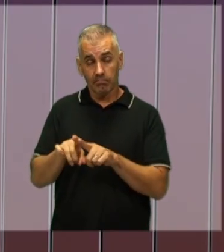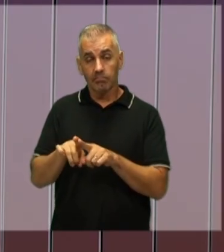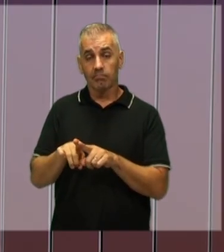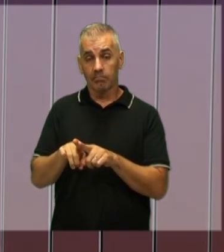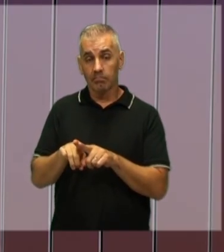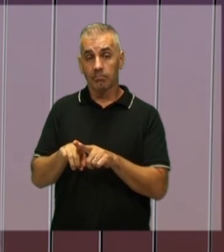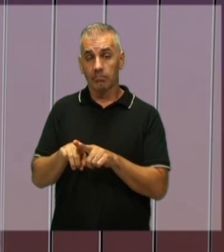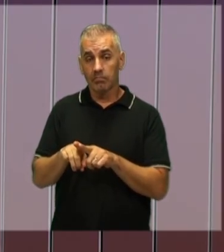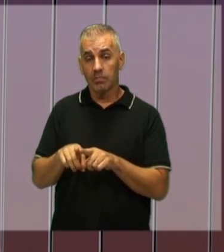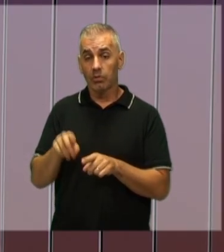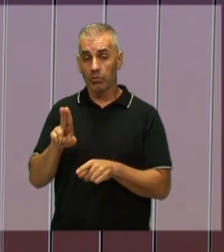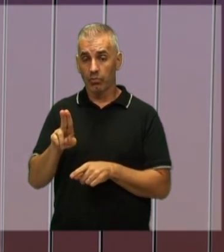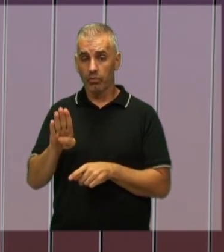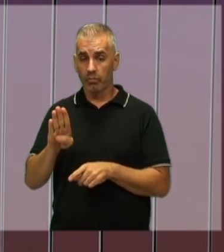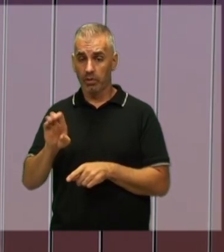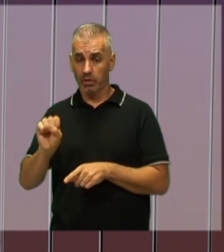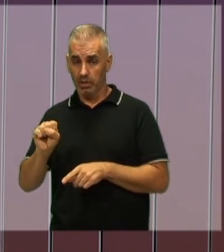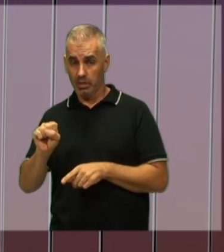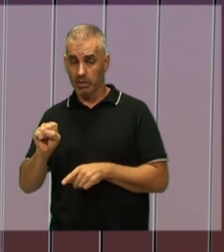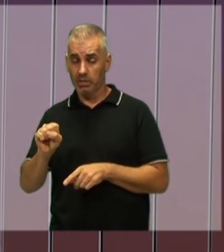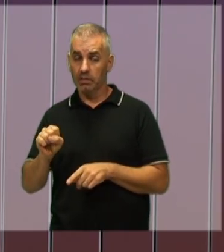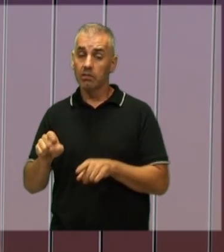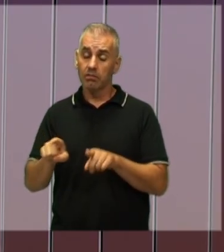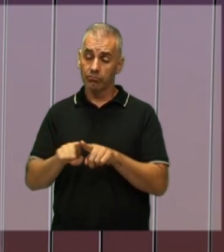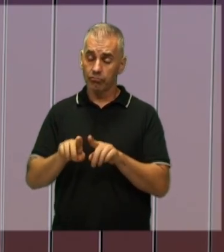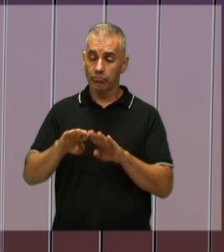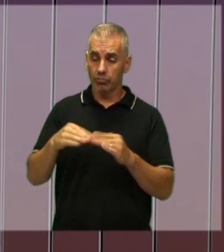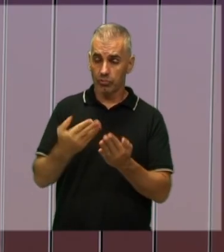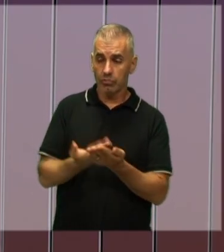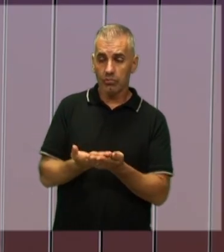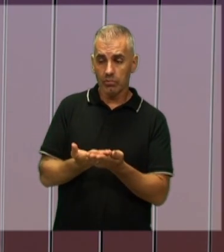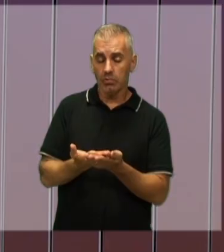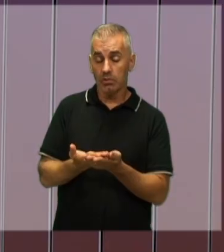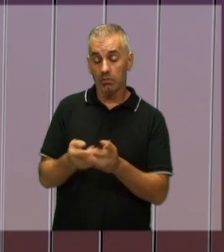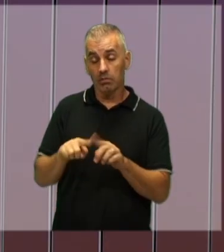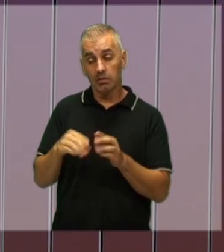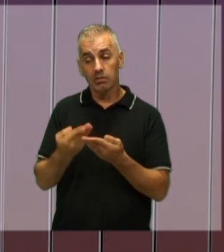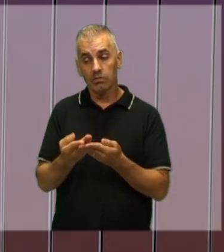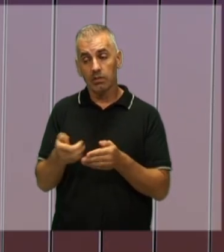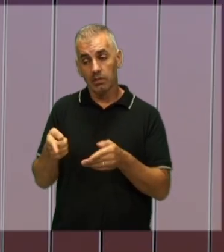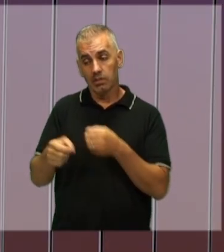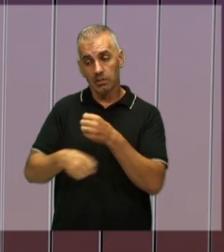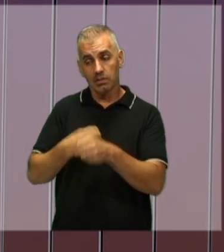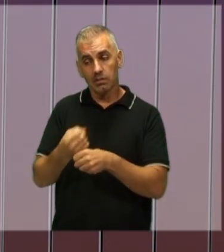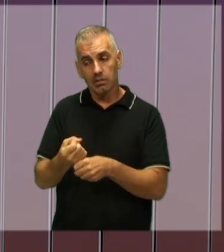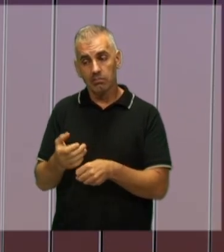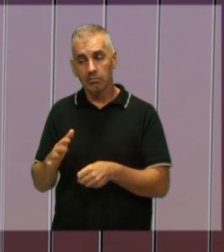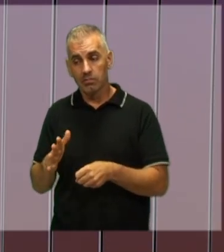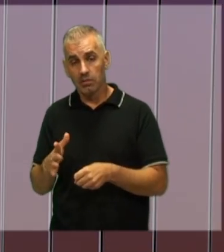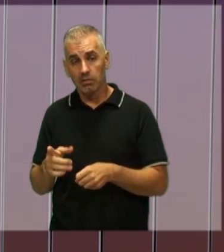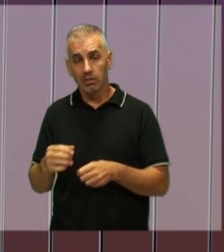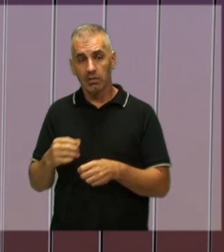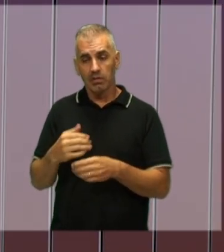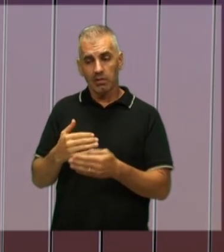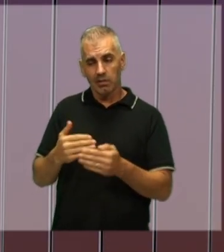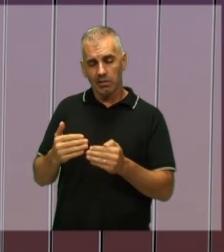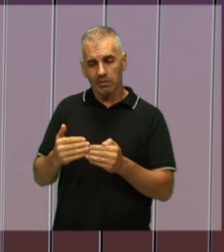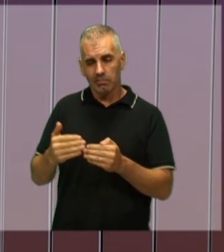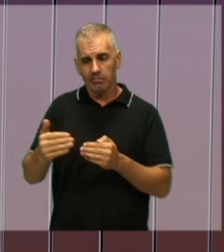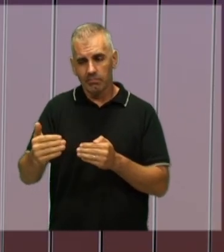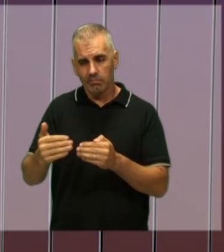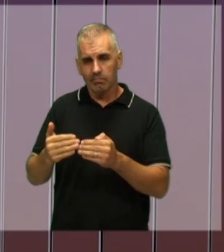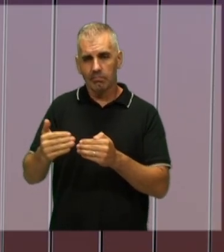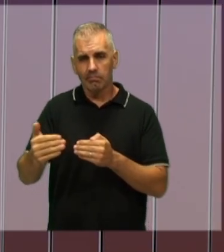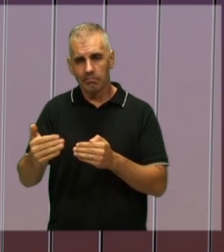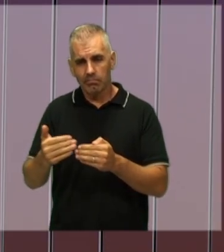principalmente foi mais para a UBS, propriamente dito, para a escola este ano. Mas do ano que vem em diante as coisas já começam a melhorar um pouquinho nessas questões, porque a gente já